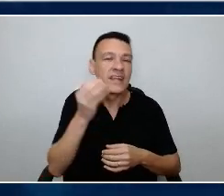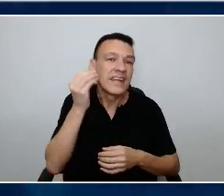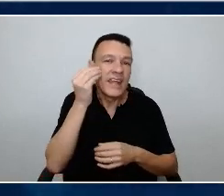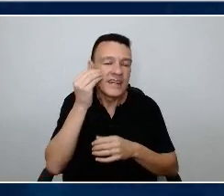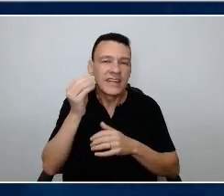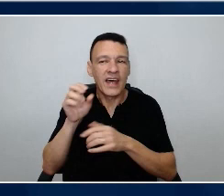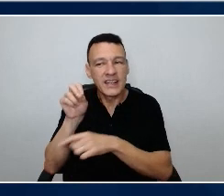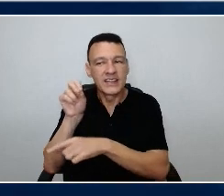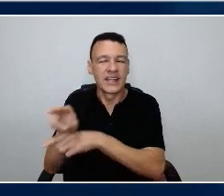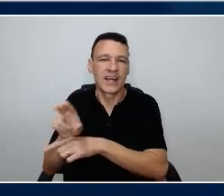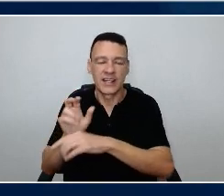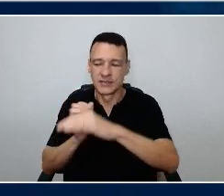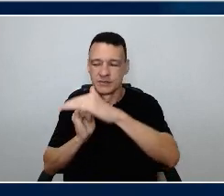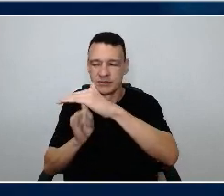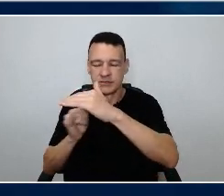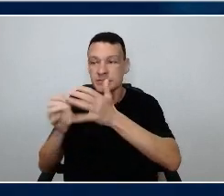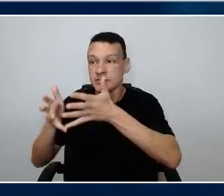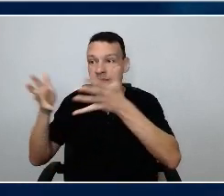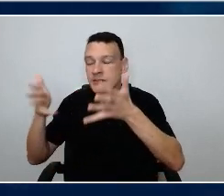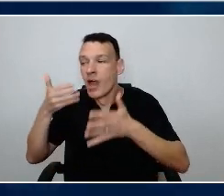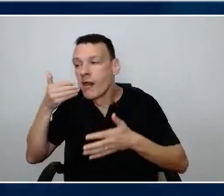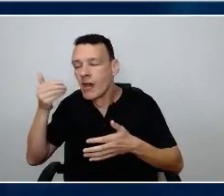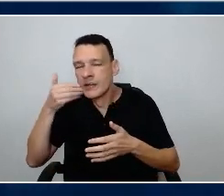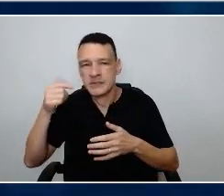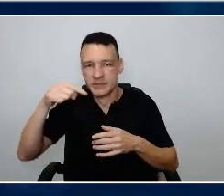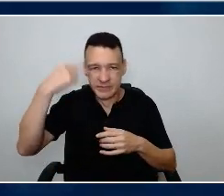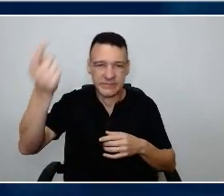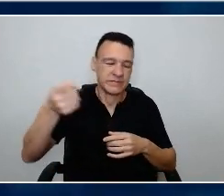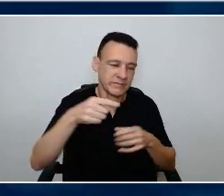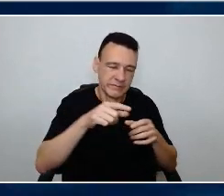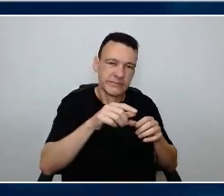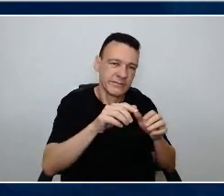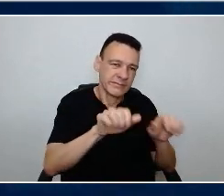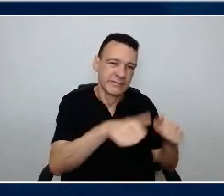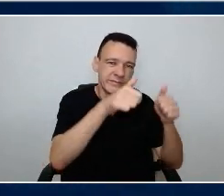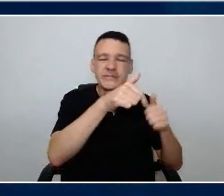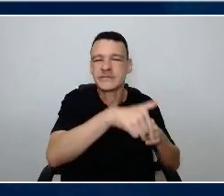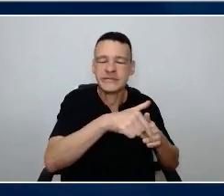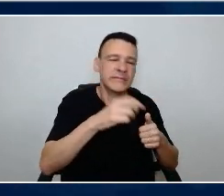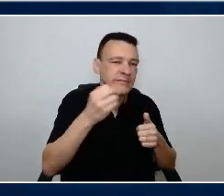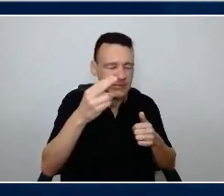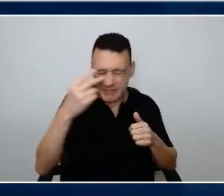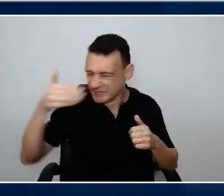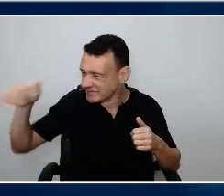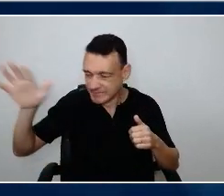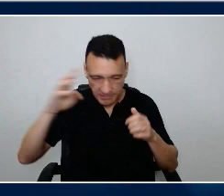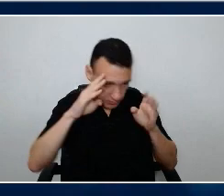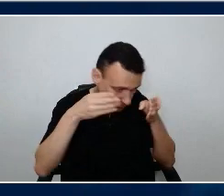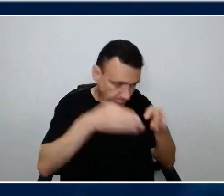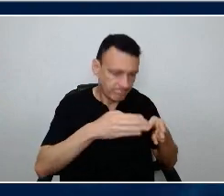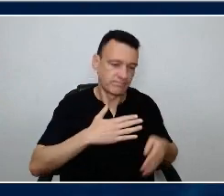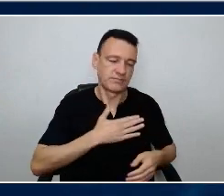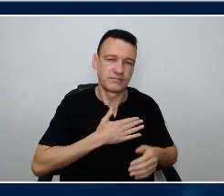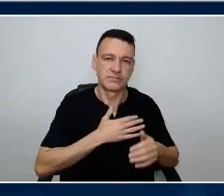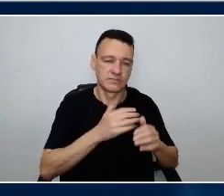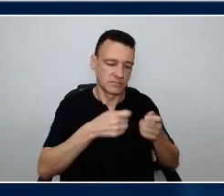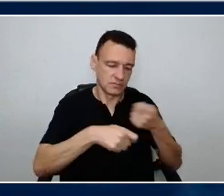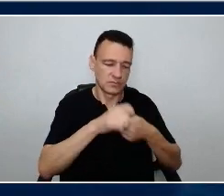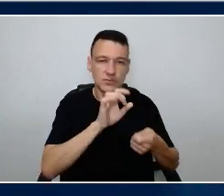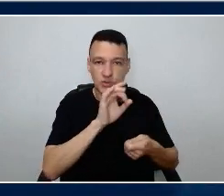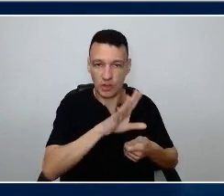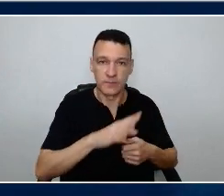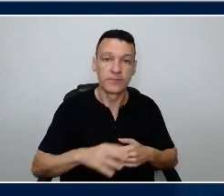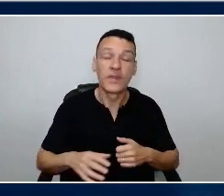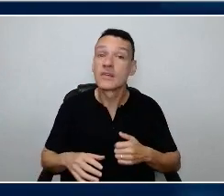ela levar pra sua ou você vai dedicar no seu negócio Quais são os próximos passos assim que você tá pensando ah Eu amaria fazer isso mas eu tô muito